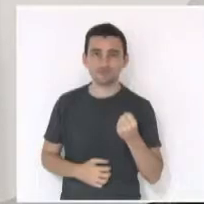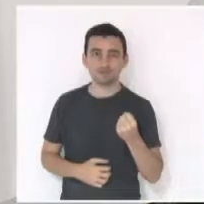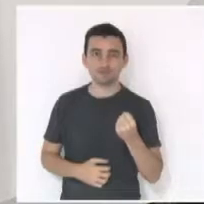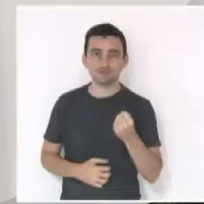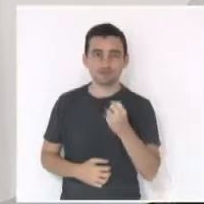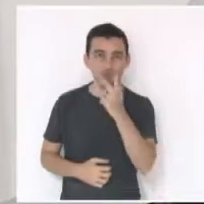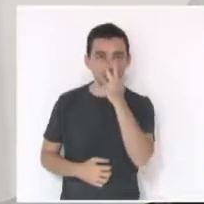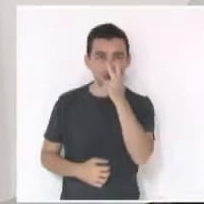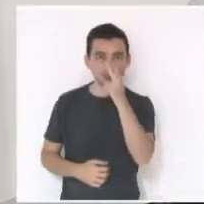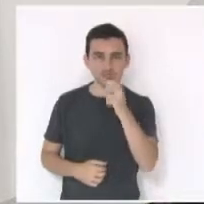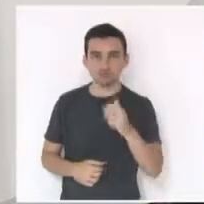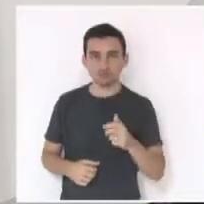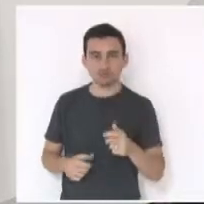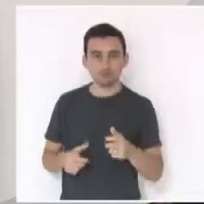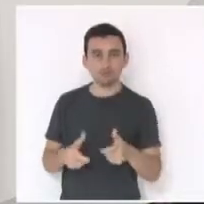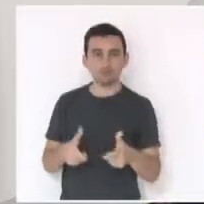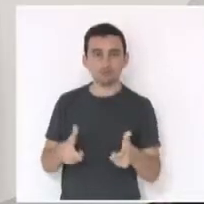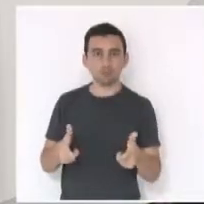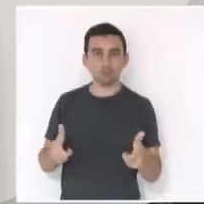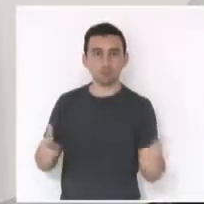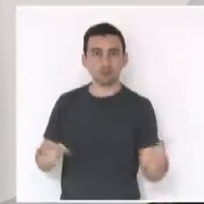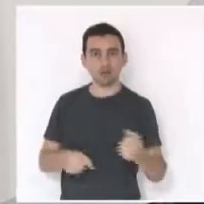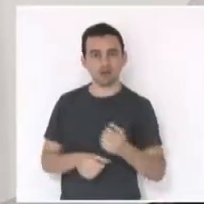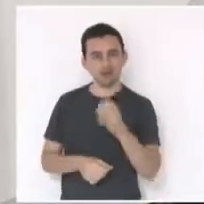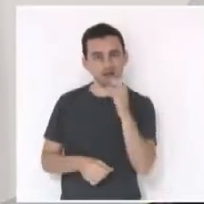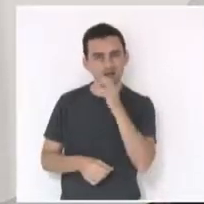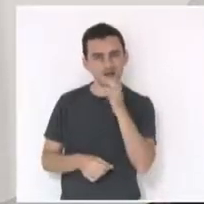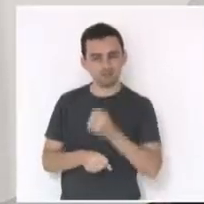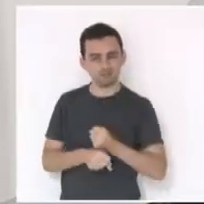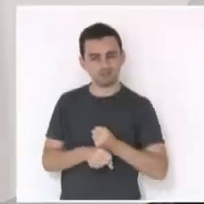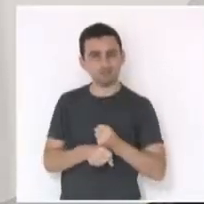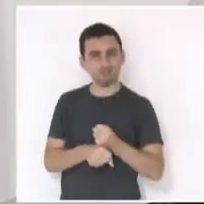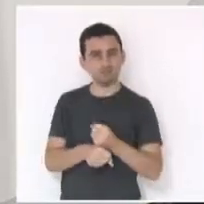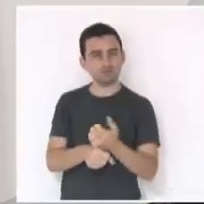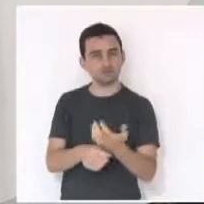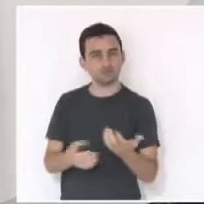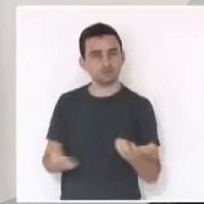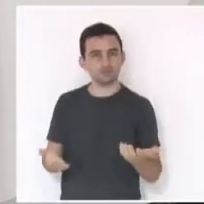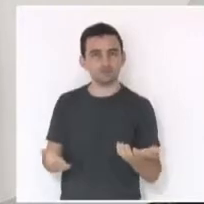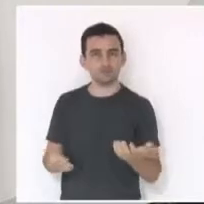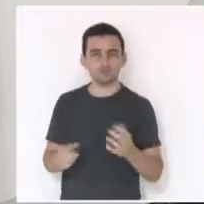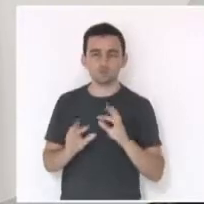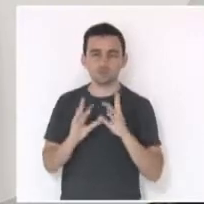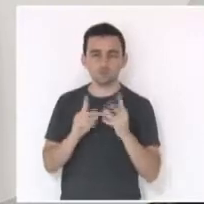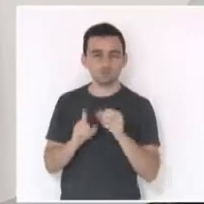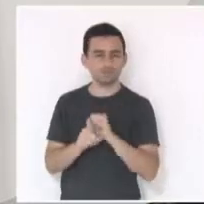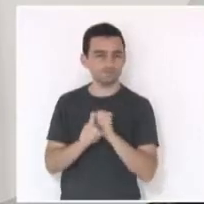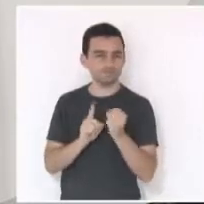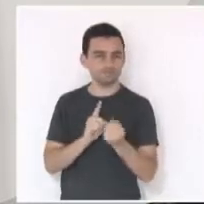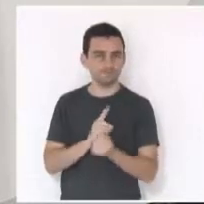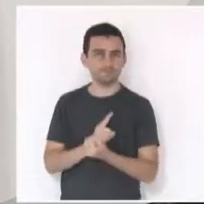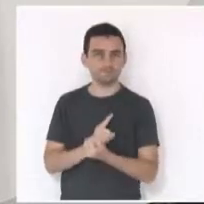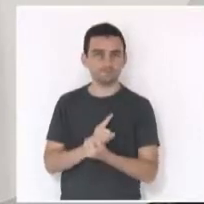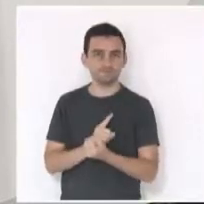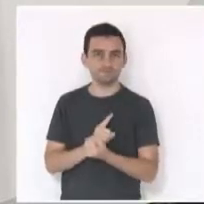fermento nestes últimos anos do seio da nossa sociedade e